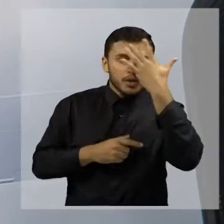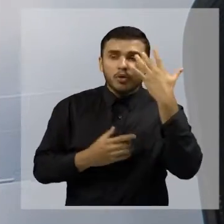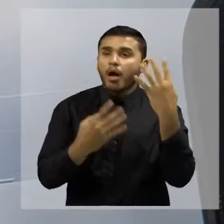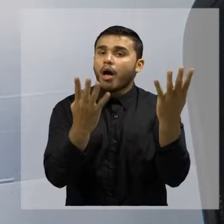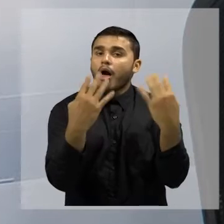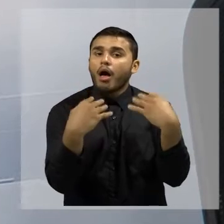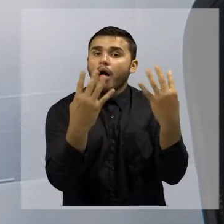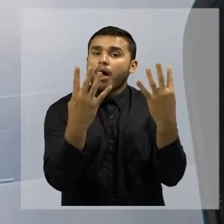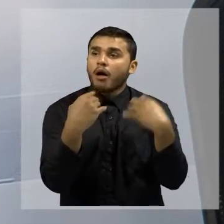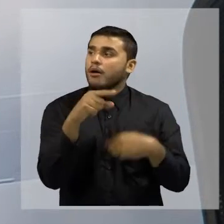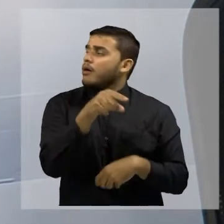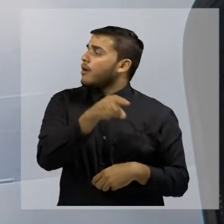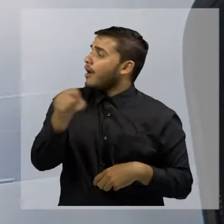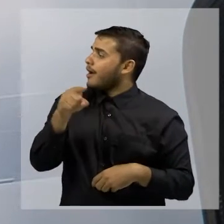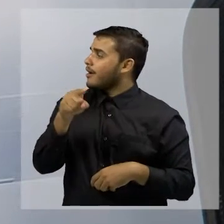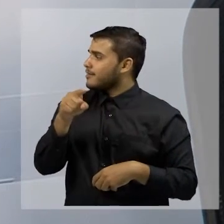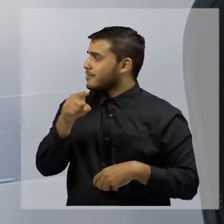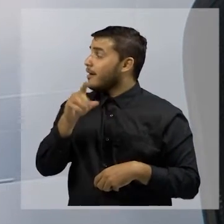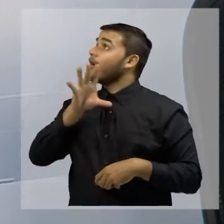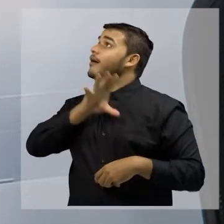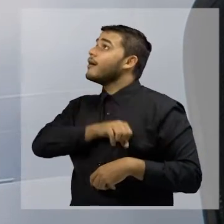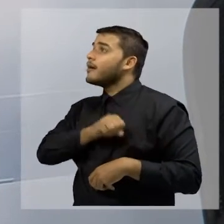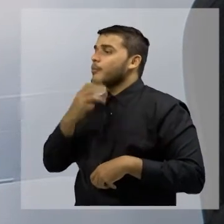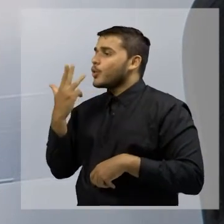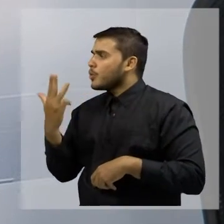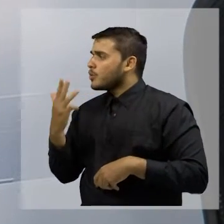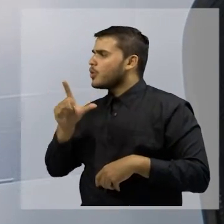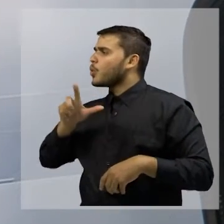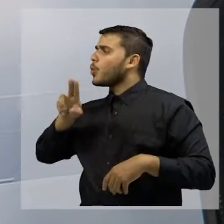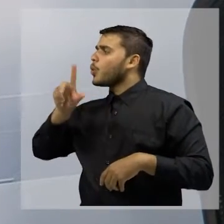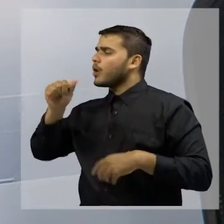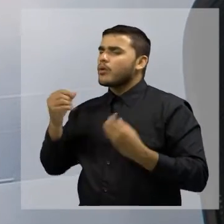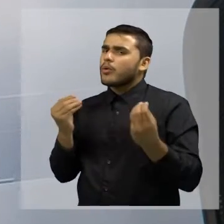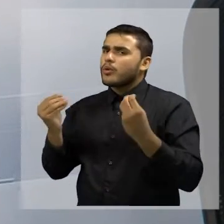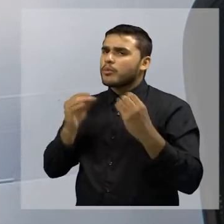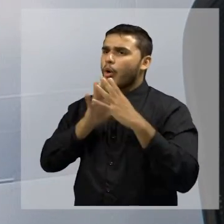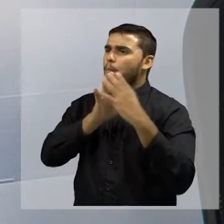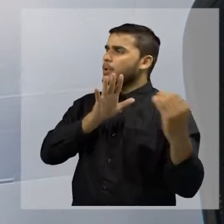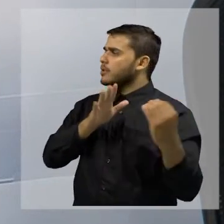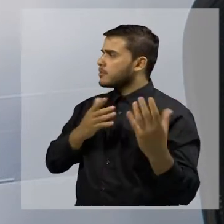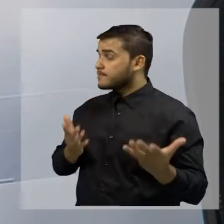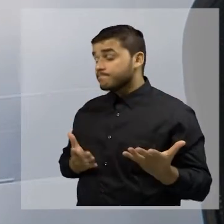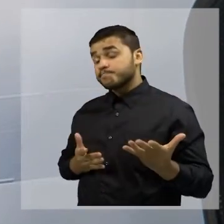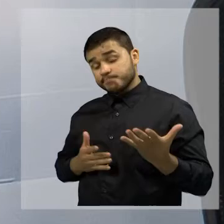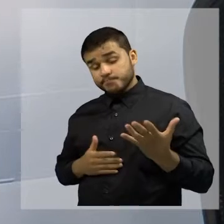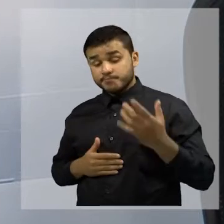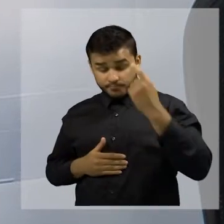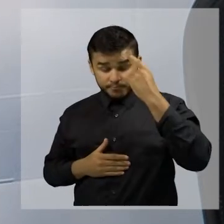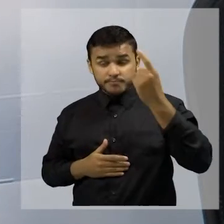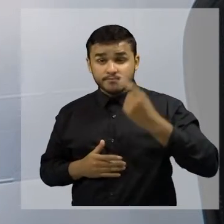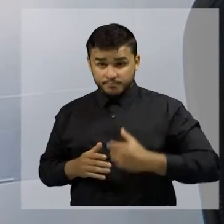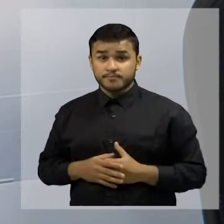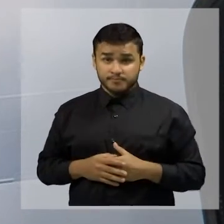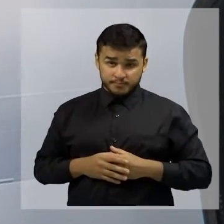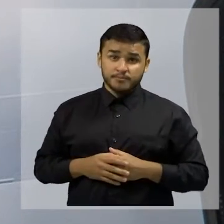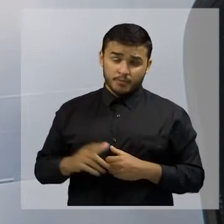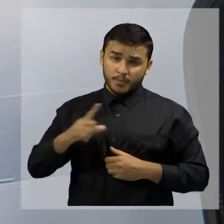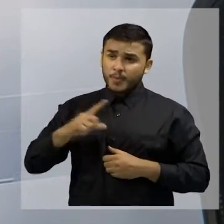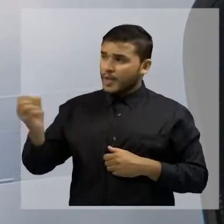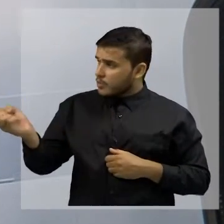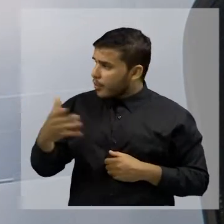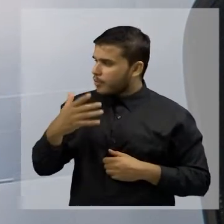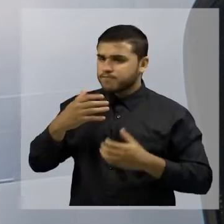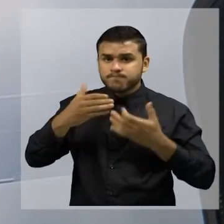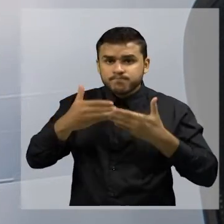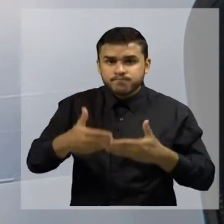Eu acho que aí seria interessante. E uma criação das forças progressistas de um novo